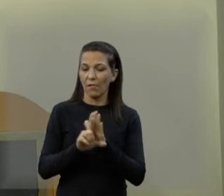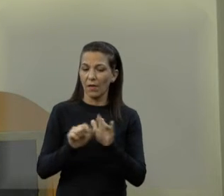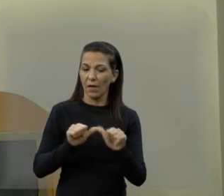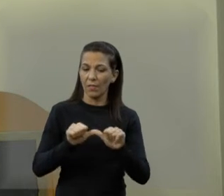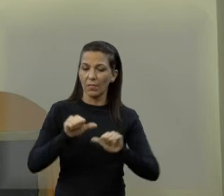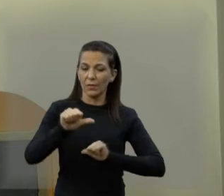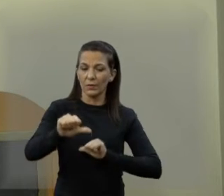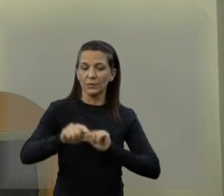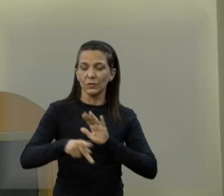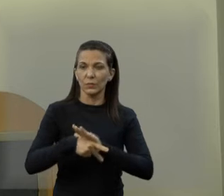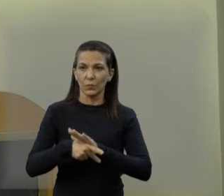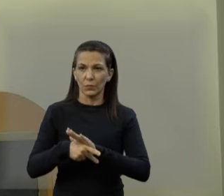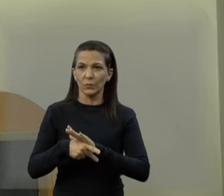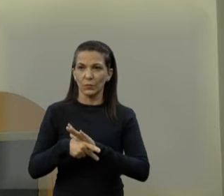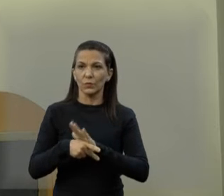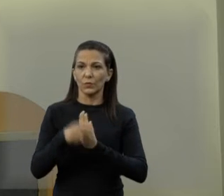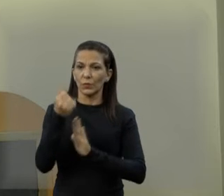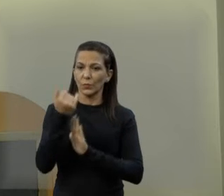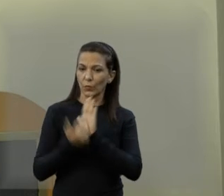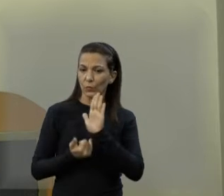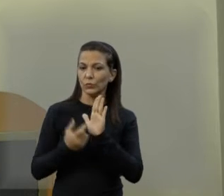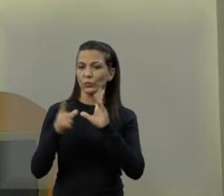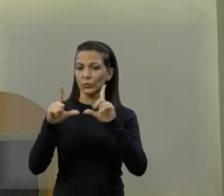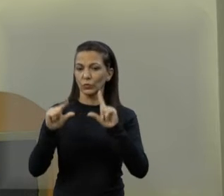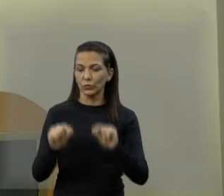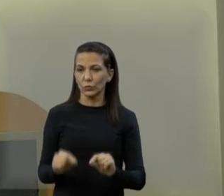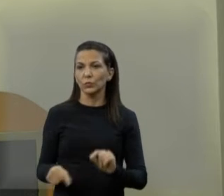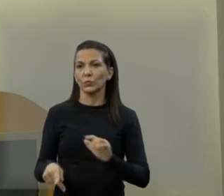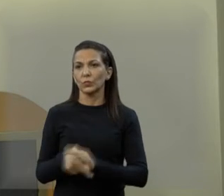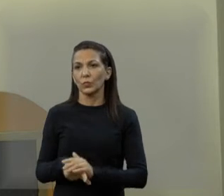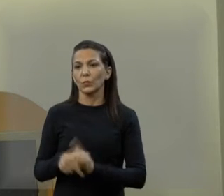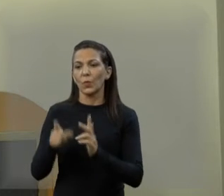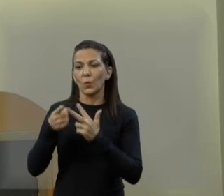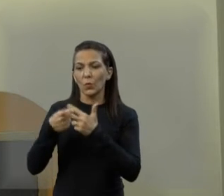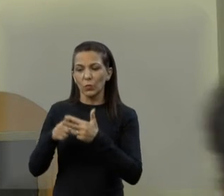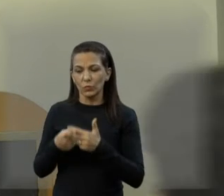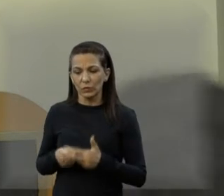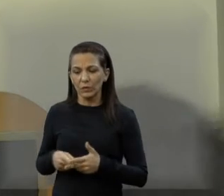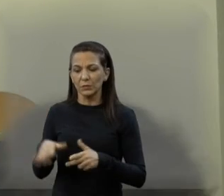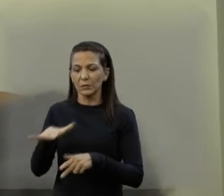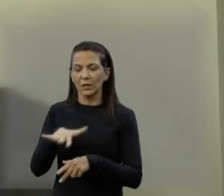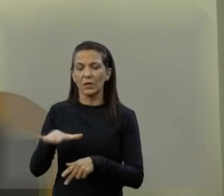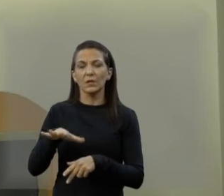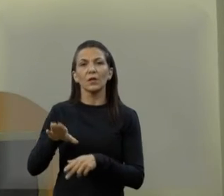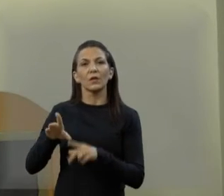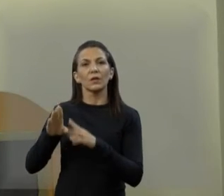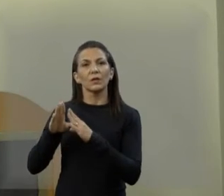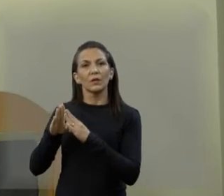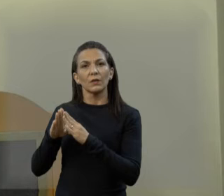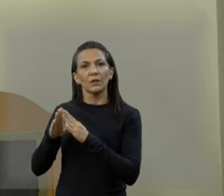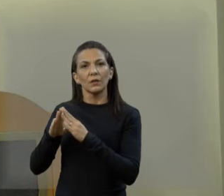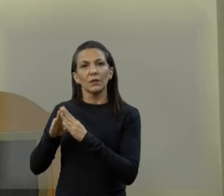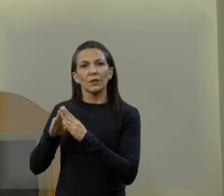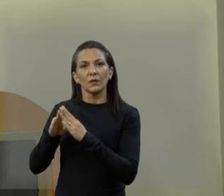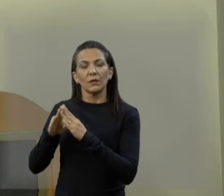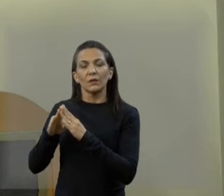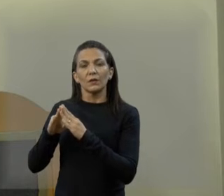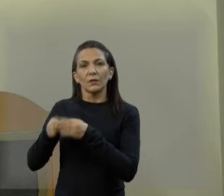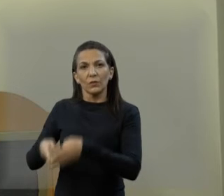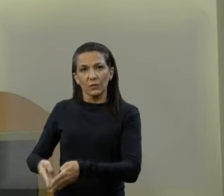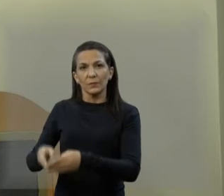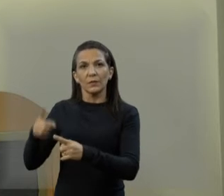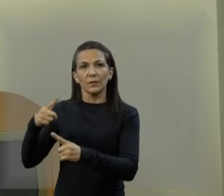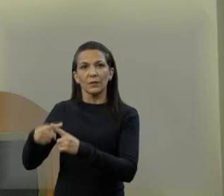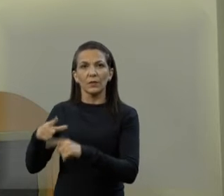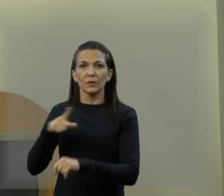estabelecendo considerável diminuição dos encargos correspondentes A Conservação manutenção dos cemitérios públicos municipais para